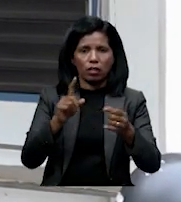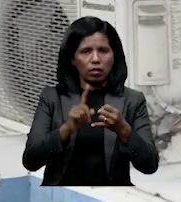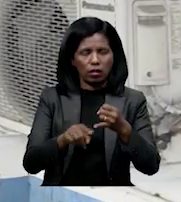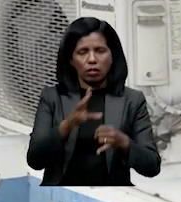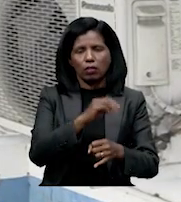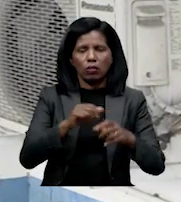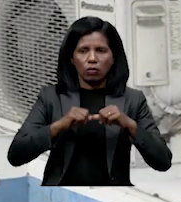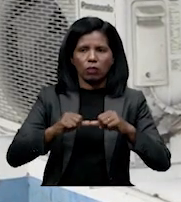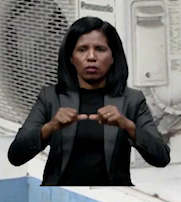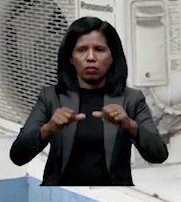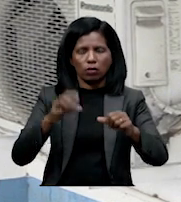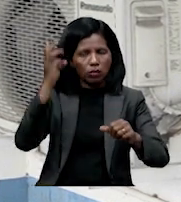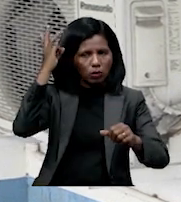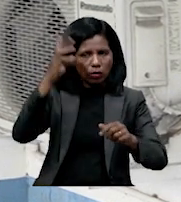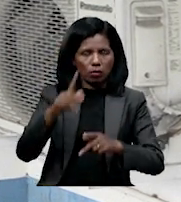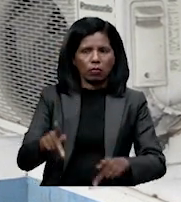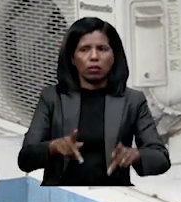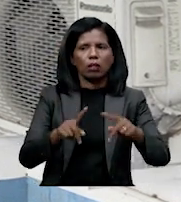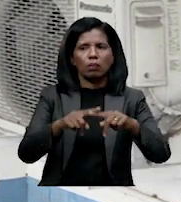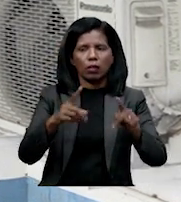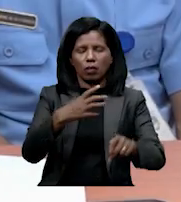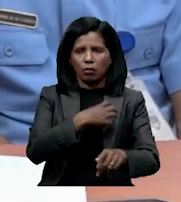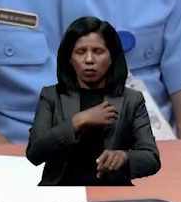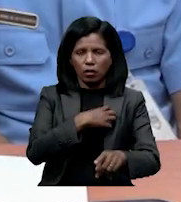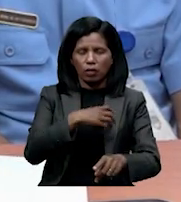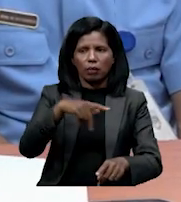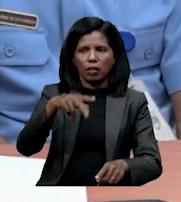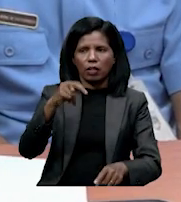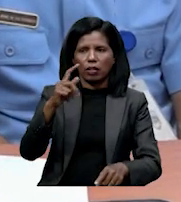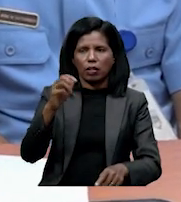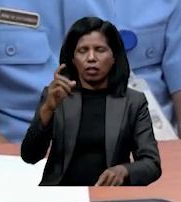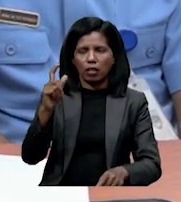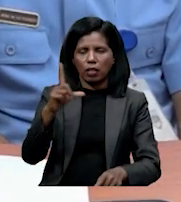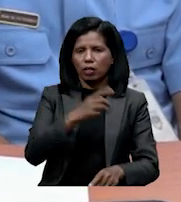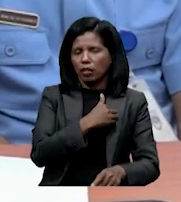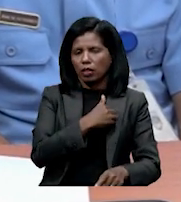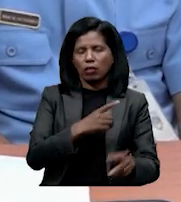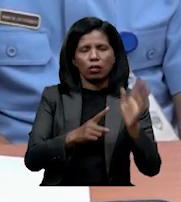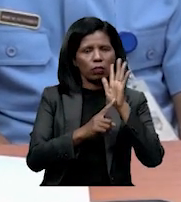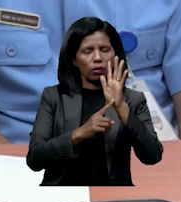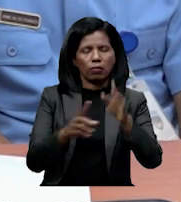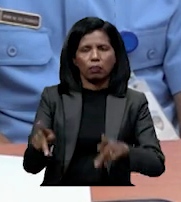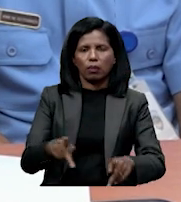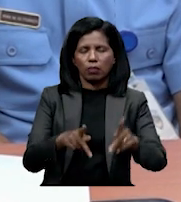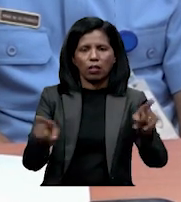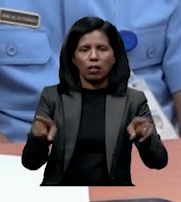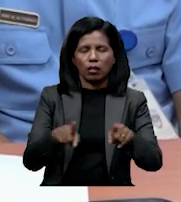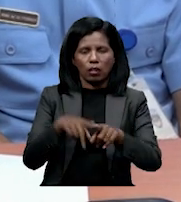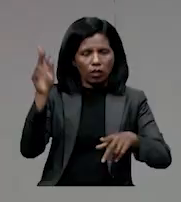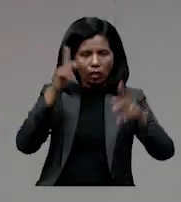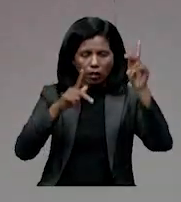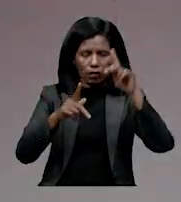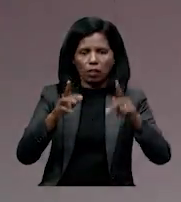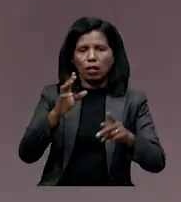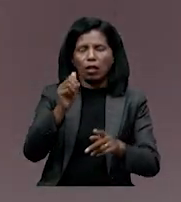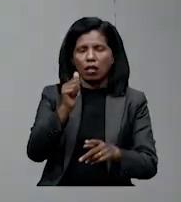no continua sa preocupação público mai be comando penitele se deu declara saiba público to ohin loro makanesa. Caso padre